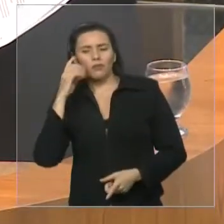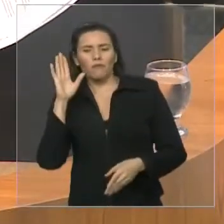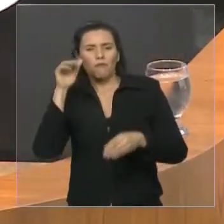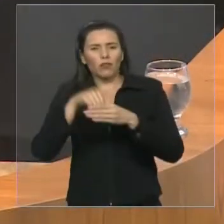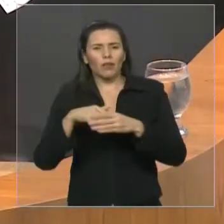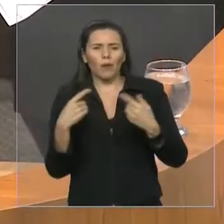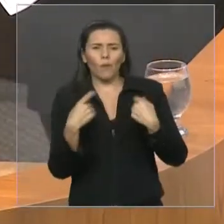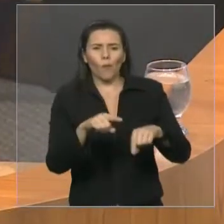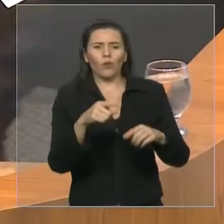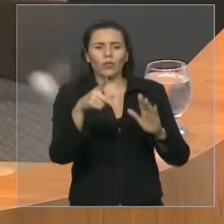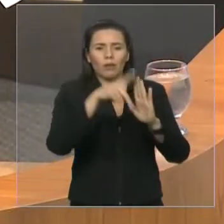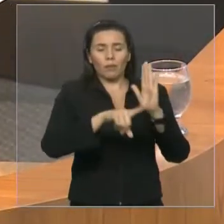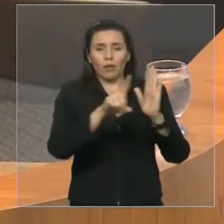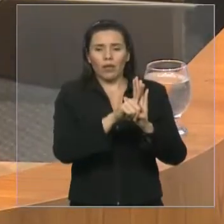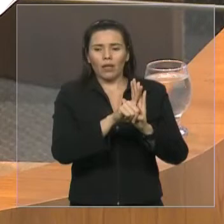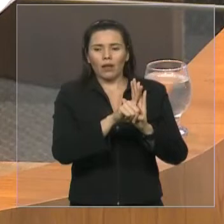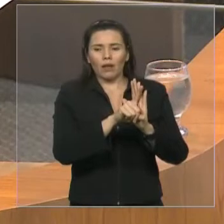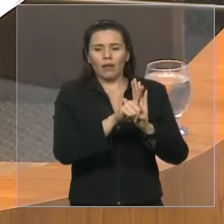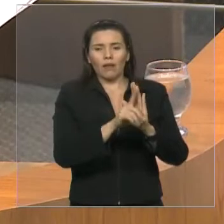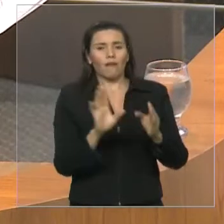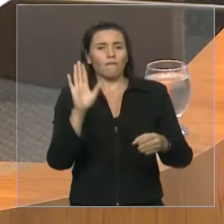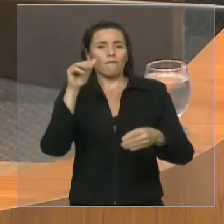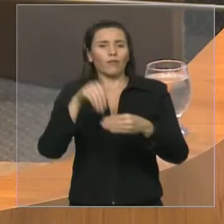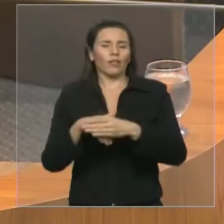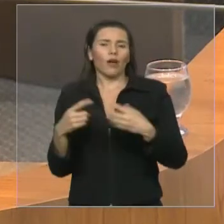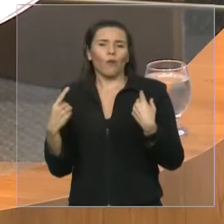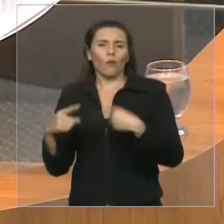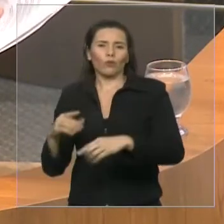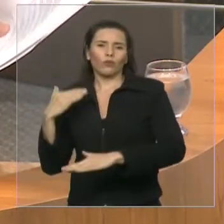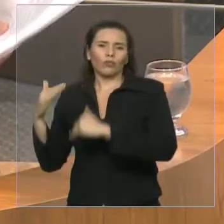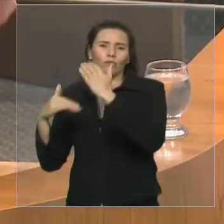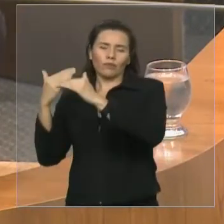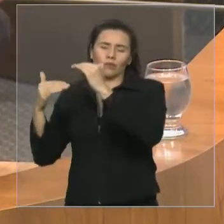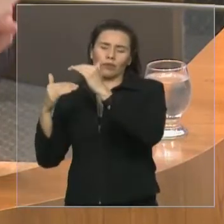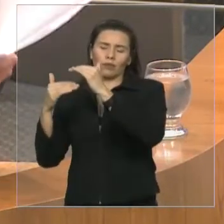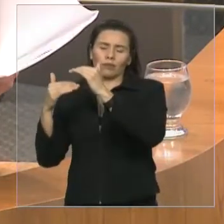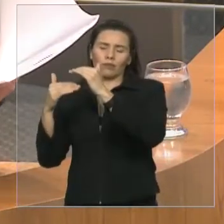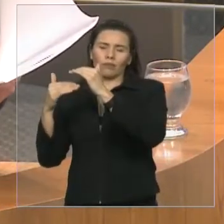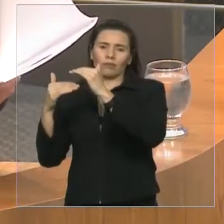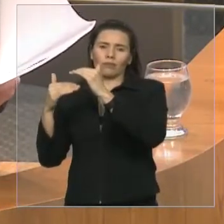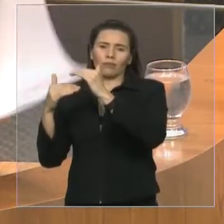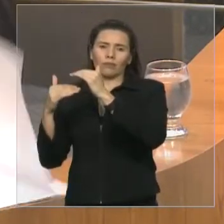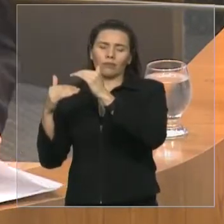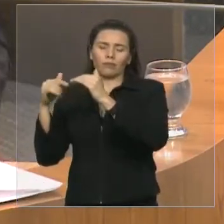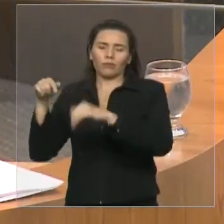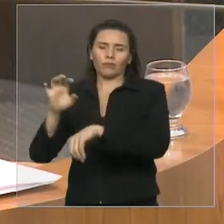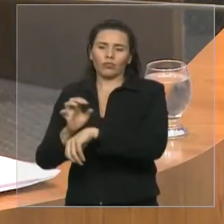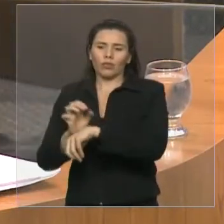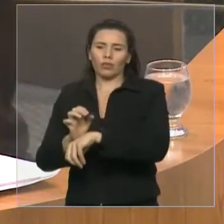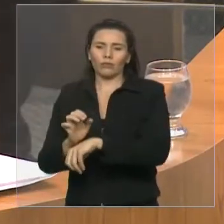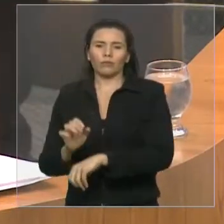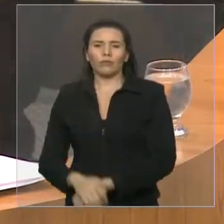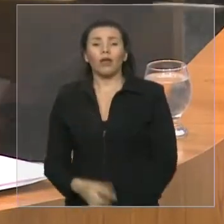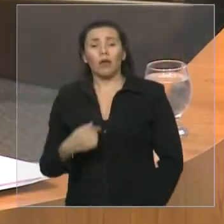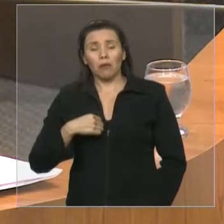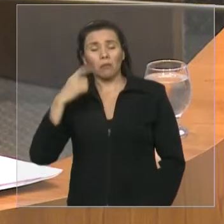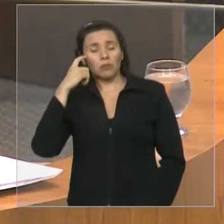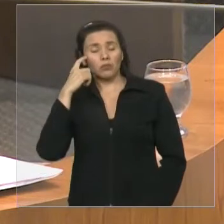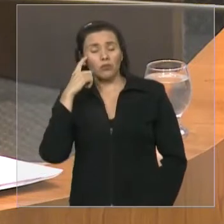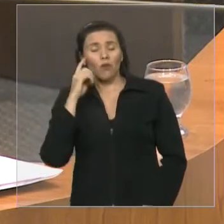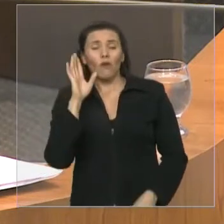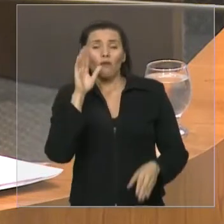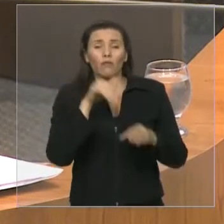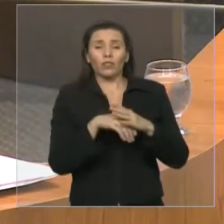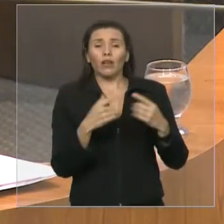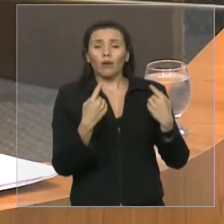PL aqui é votar contra a moralidade. Porque esse PL aqui é imoral. Nós sabemos que tem moral, tem a